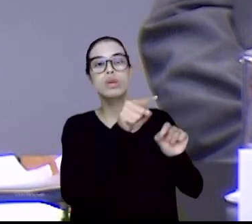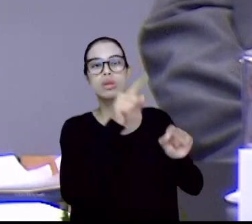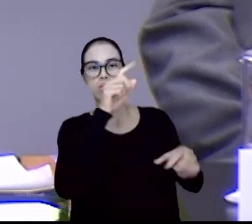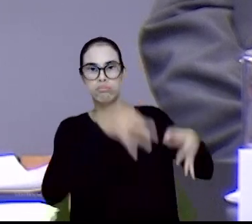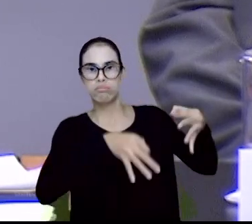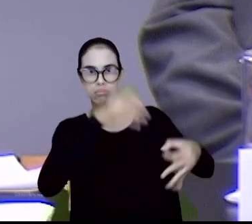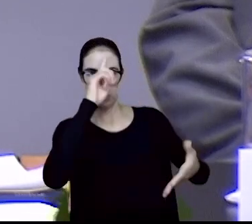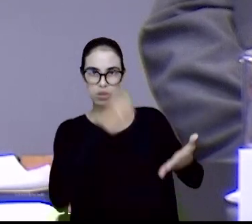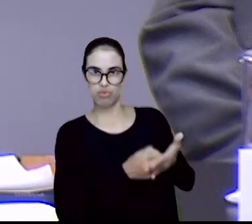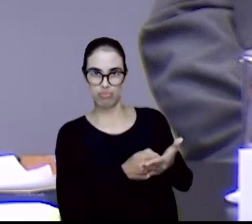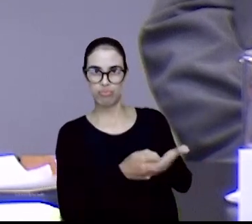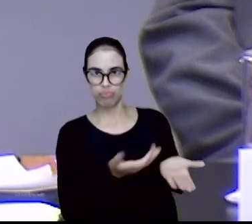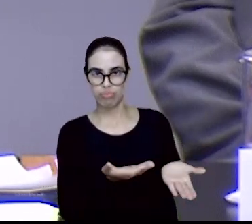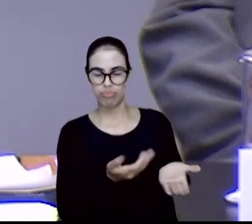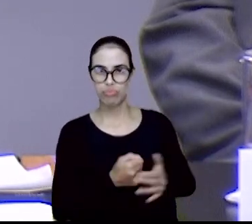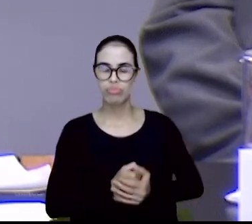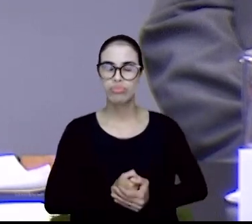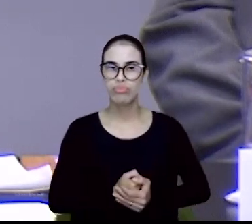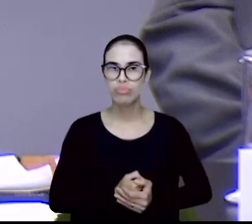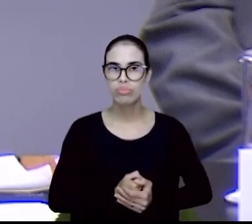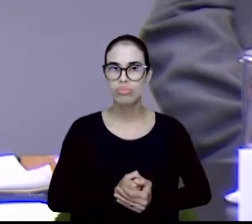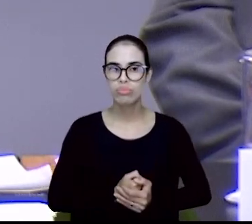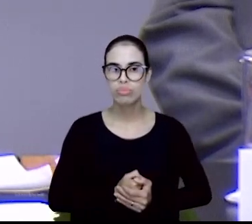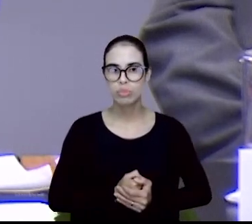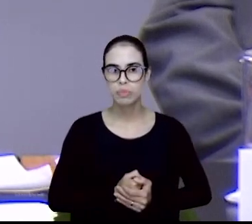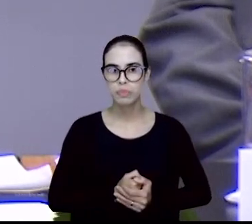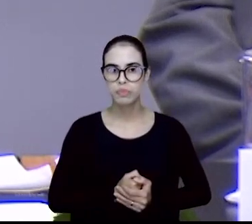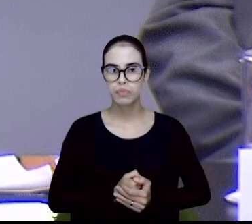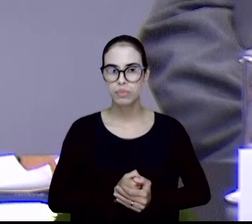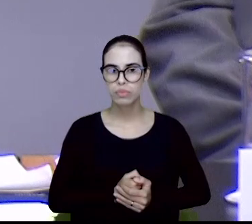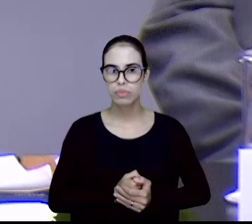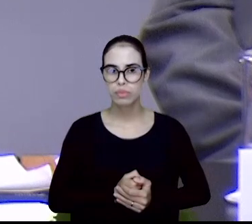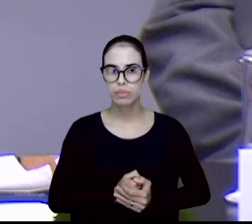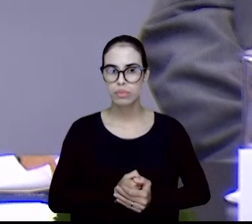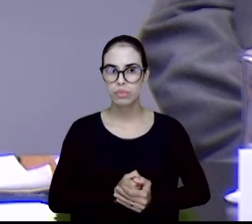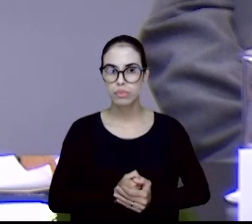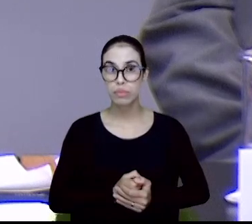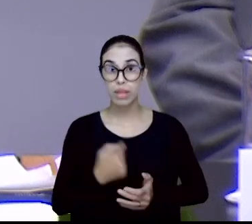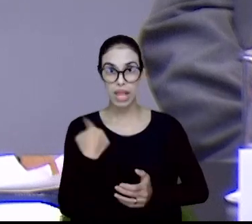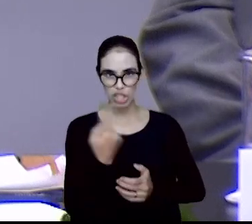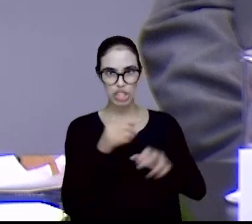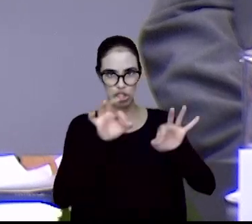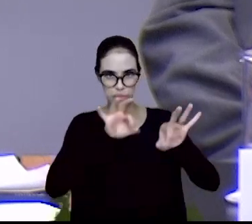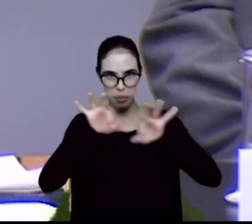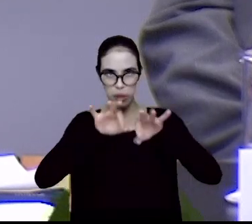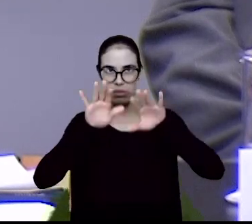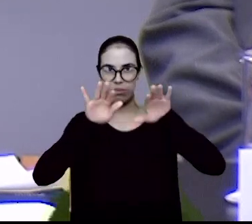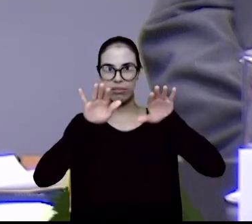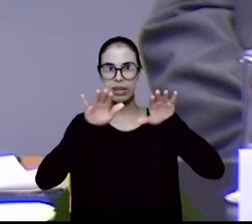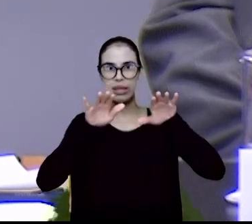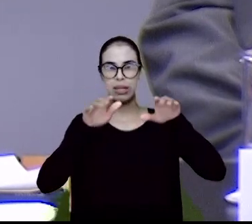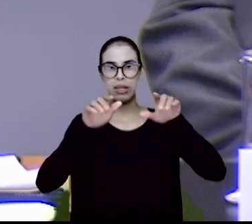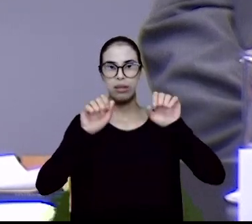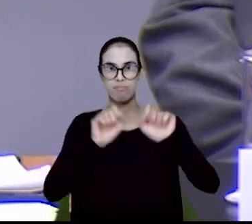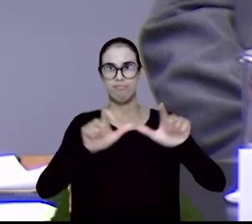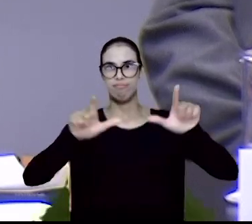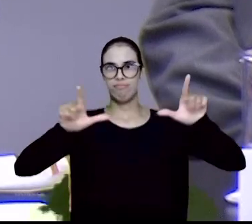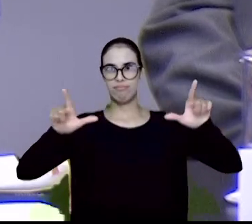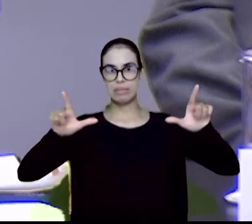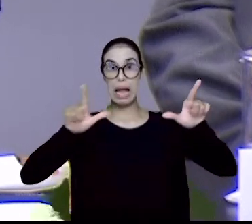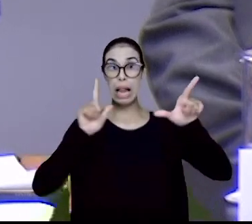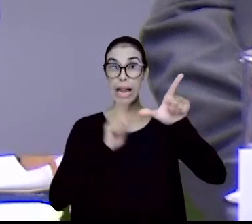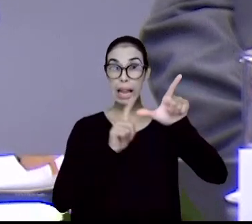nós concebemos um modelo de ementa que tem um cabeçalho, que é aquela parte que entra com letras grandes, que tem que